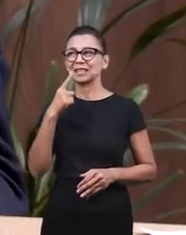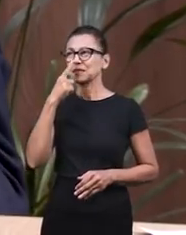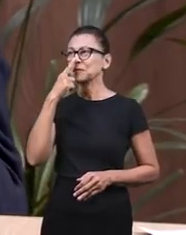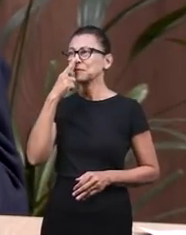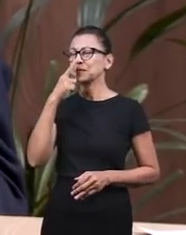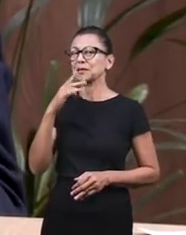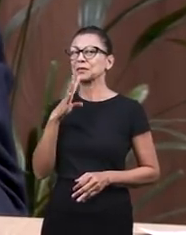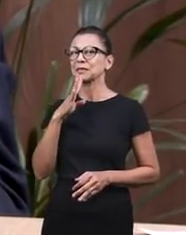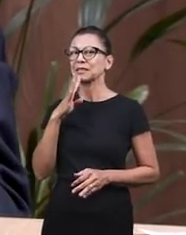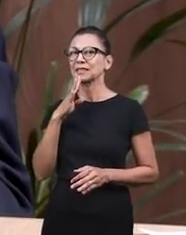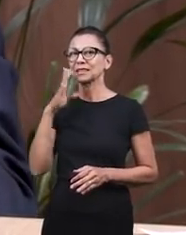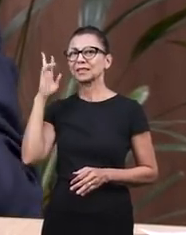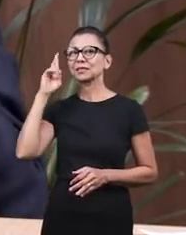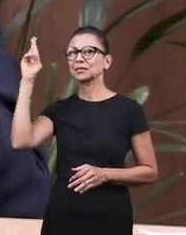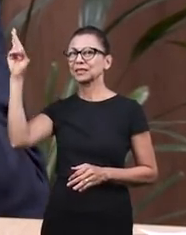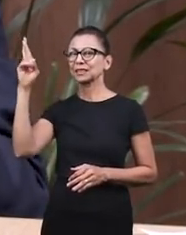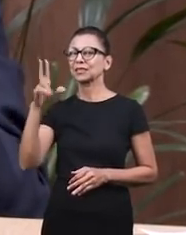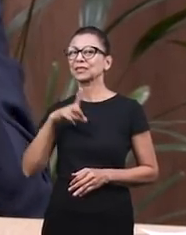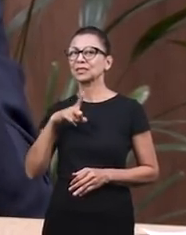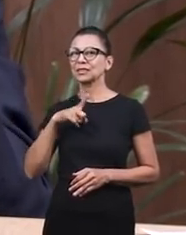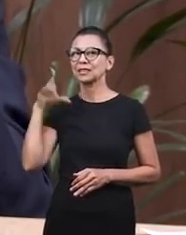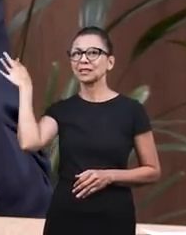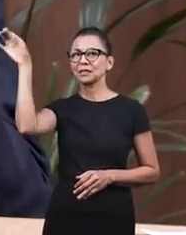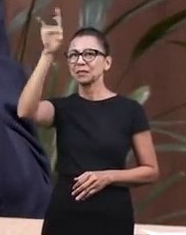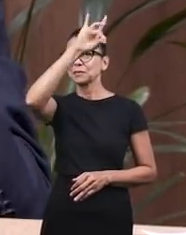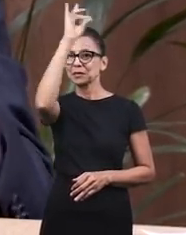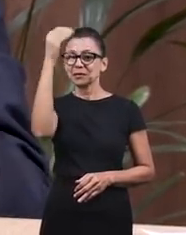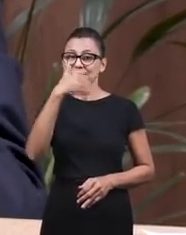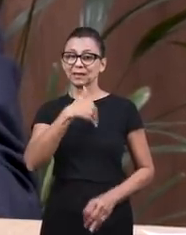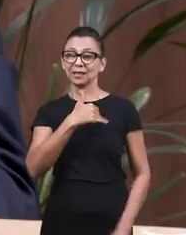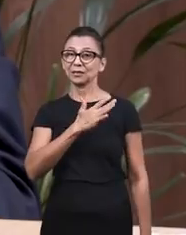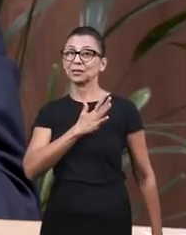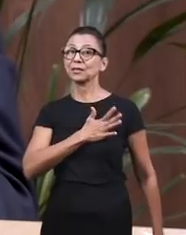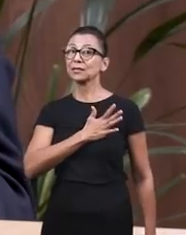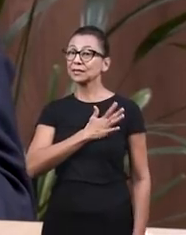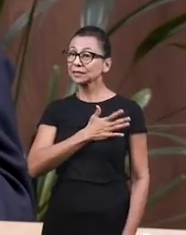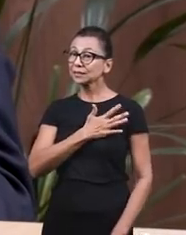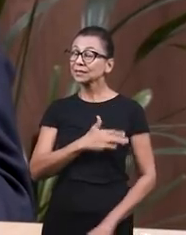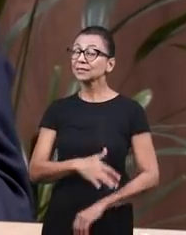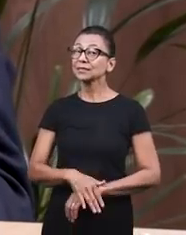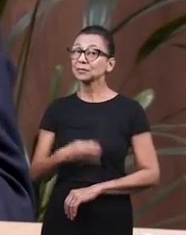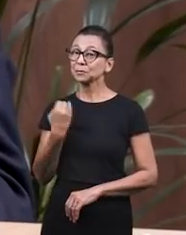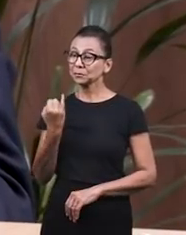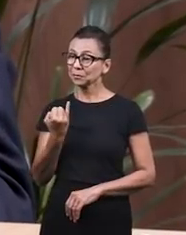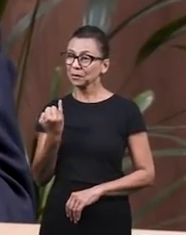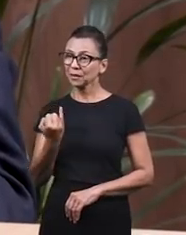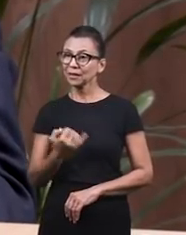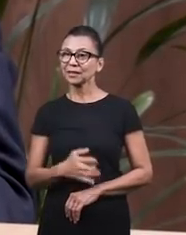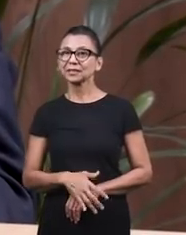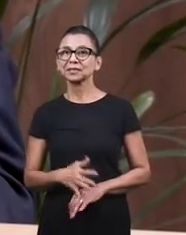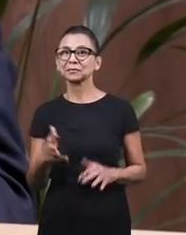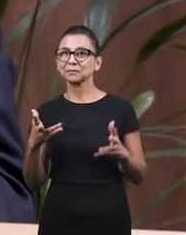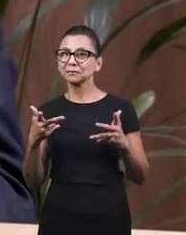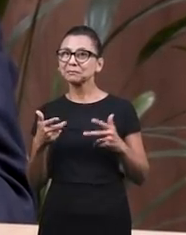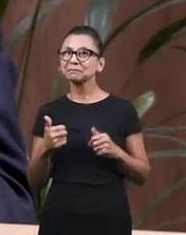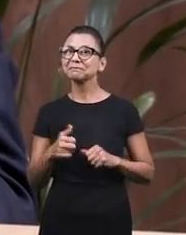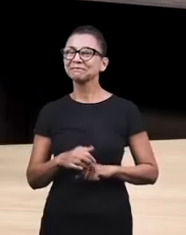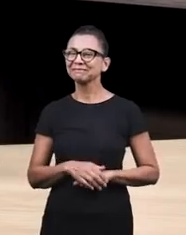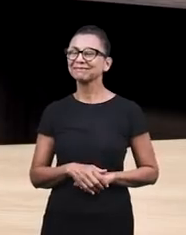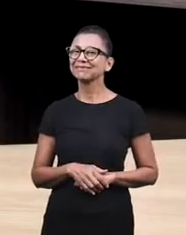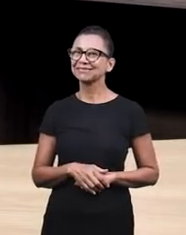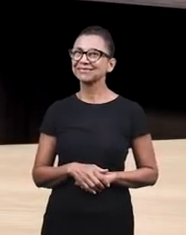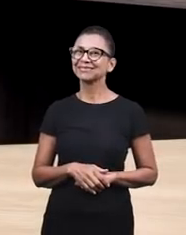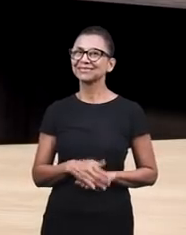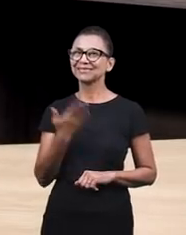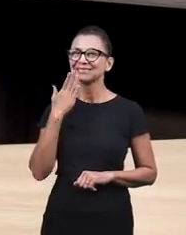conhecermos o Senhor e de termos o Espírito Santo habitando na nossa vida, como templo que nós somos. Isso é maravilhoso. Glória a Jesus.